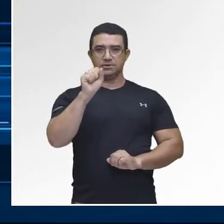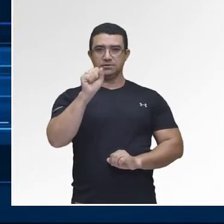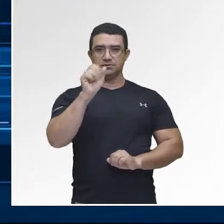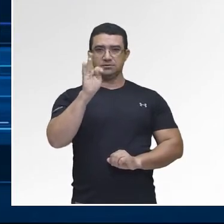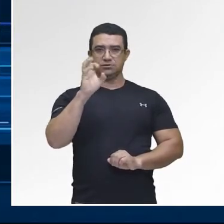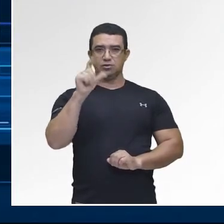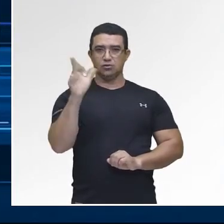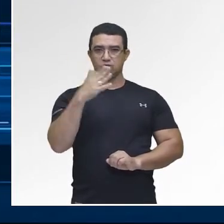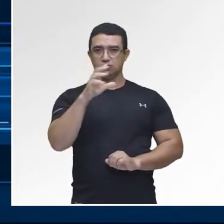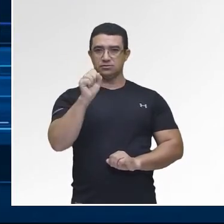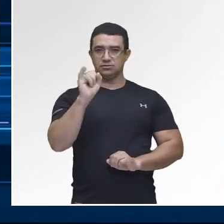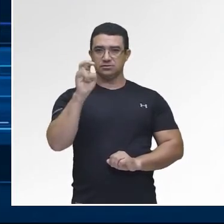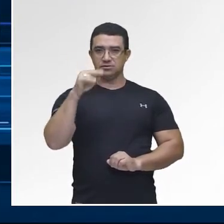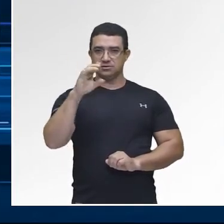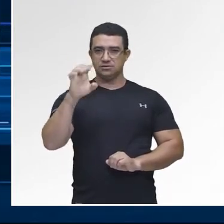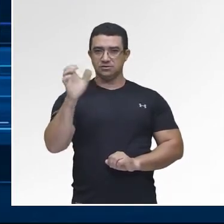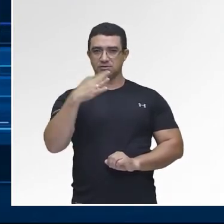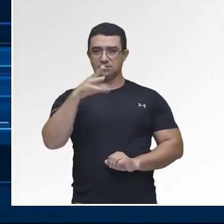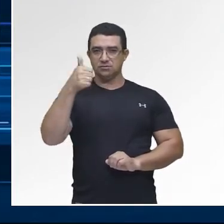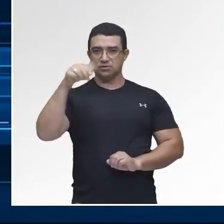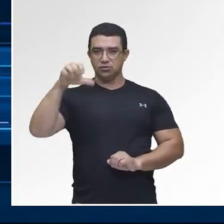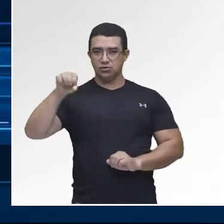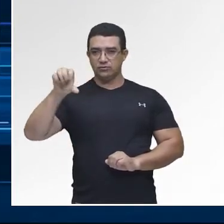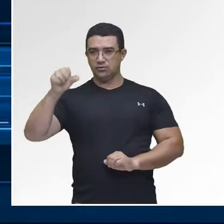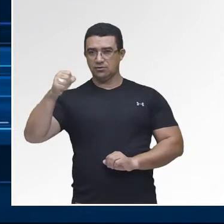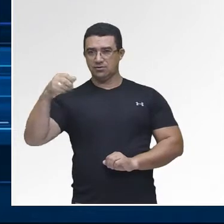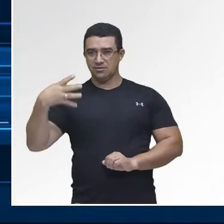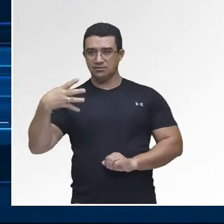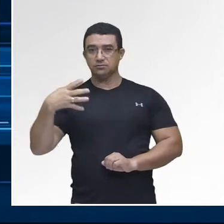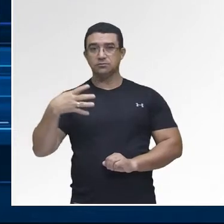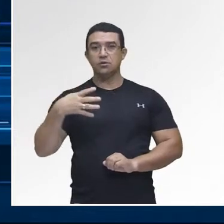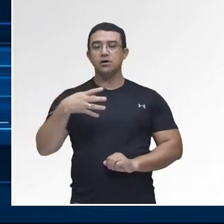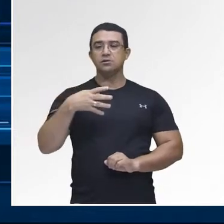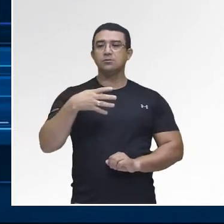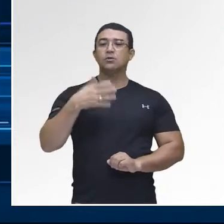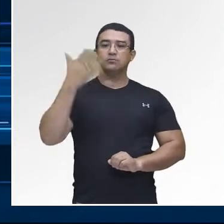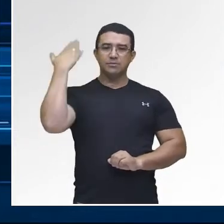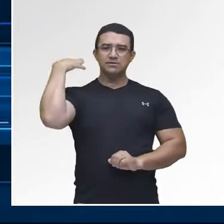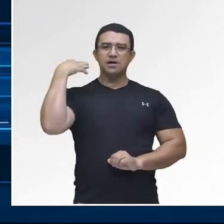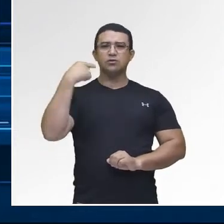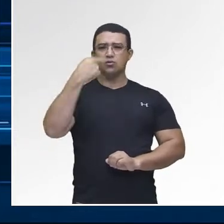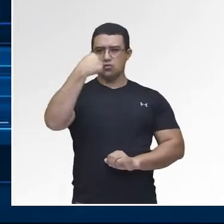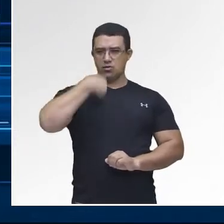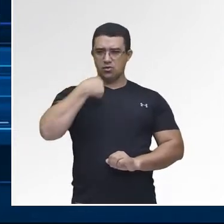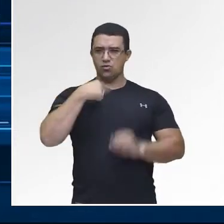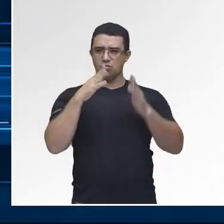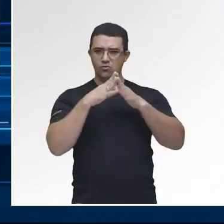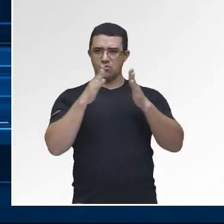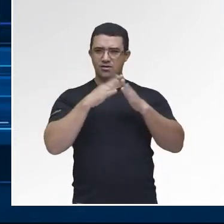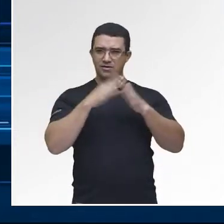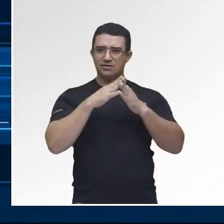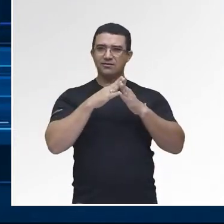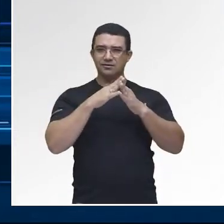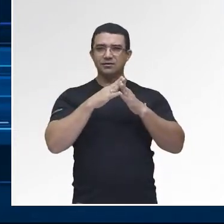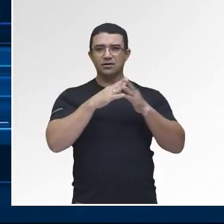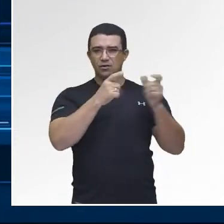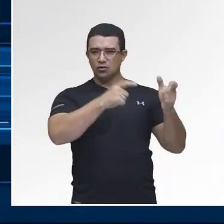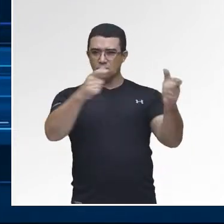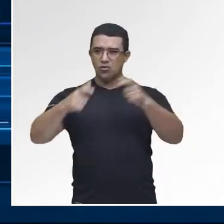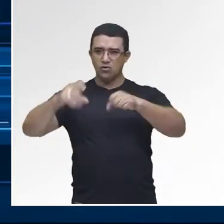1984. Então, eu morei, né? Eu moro em Bristol, que é a cidade, desde 1984.